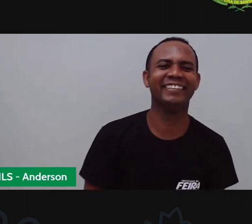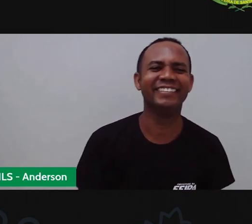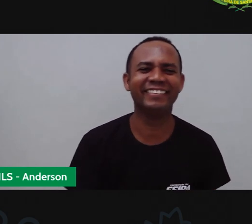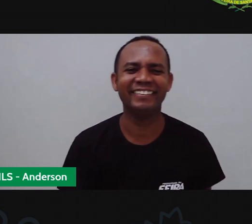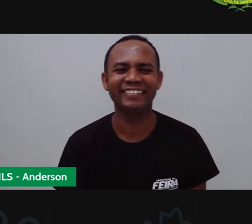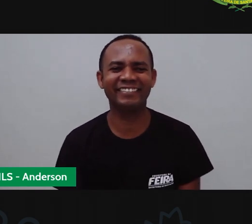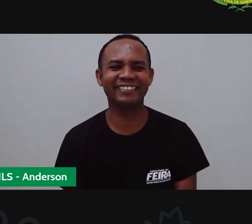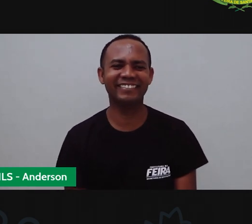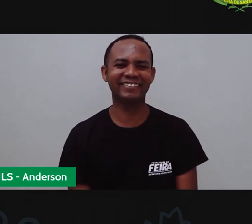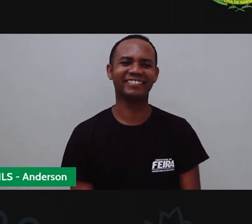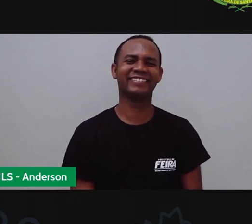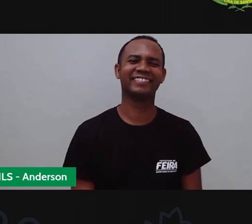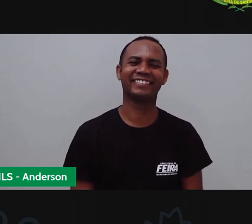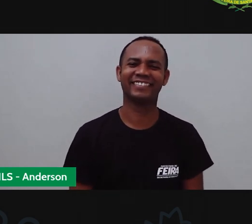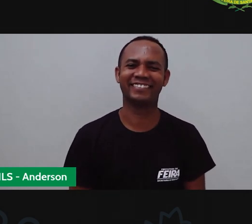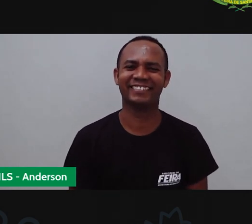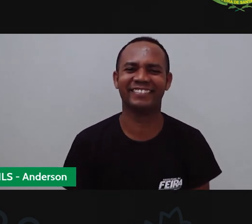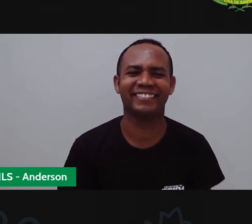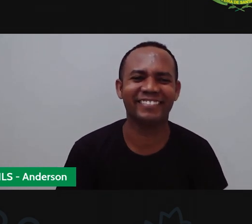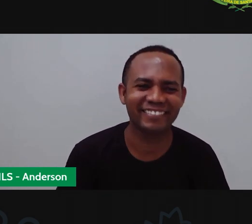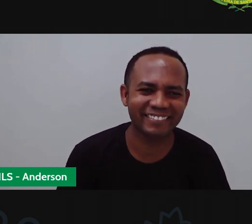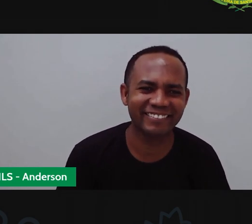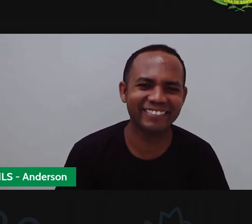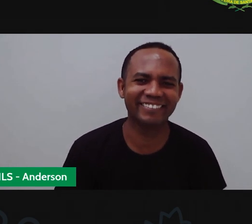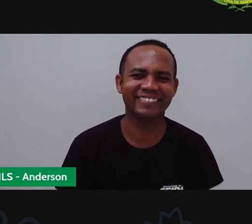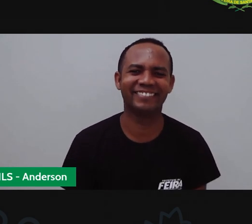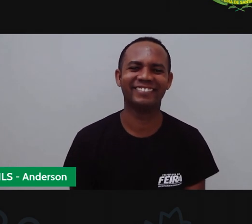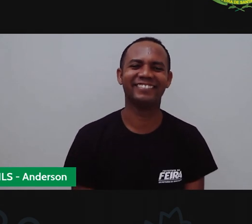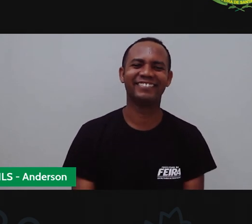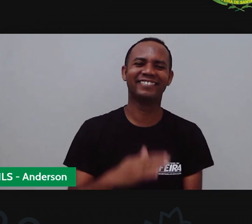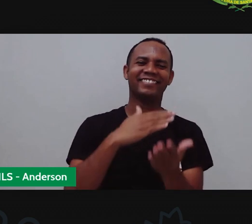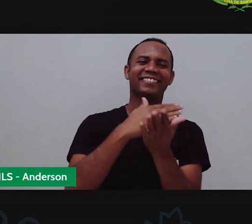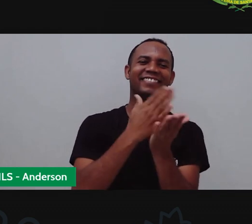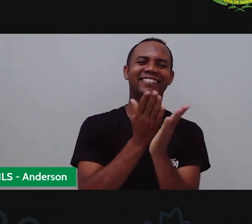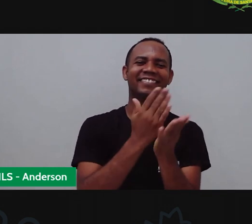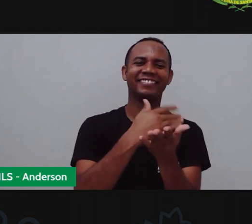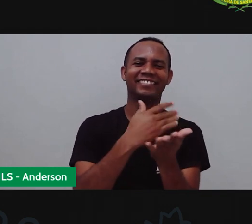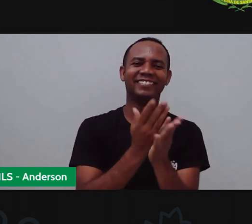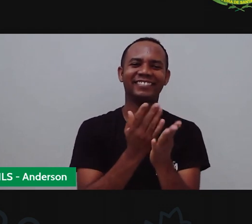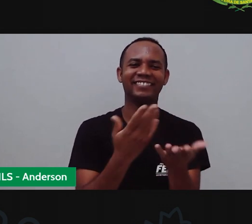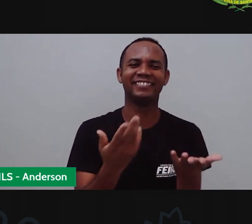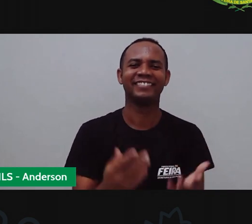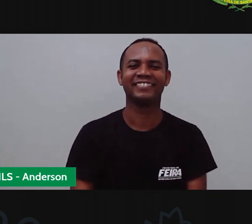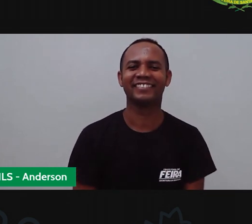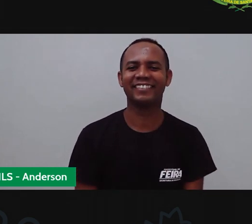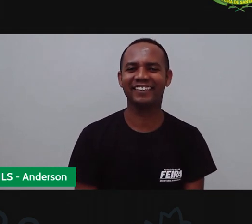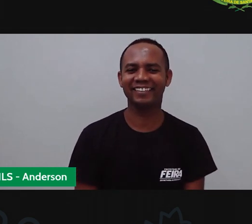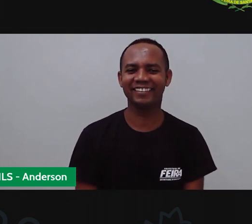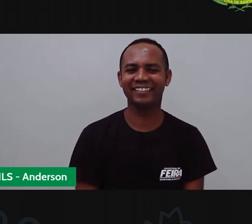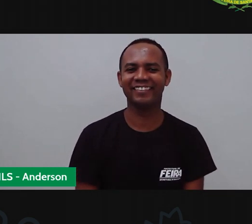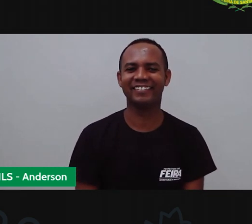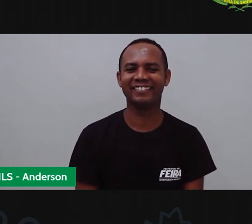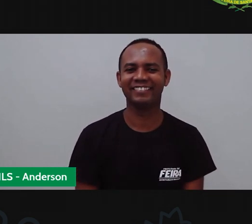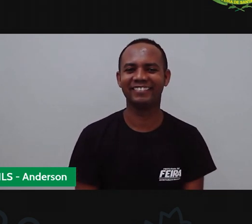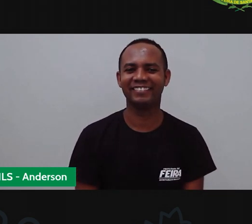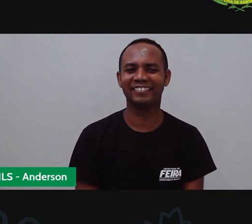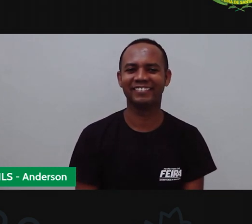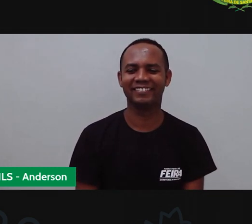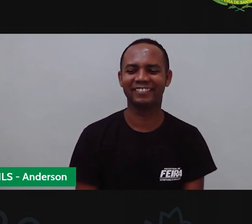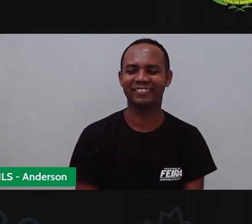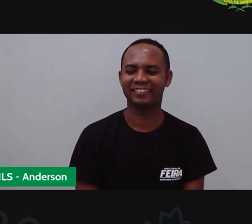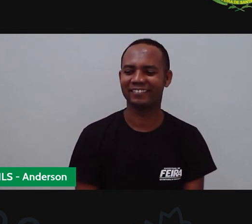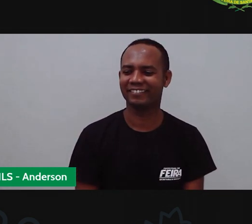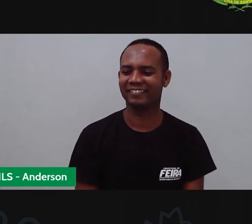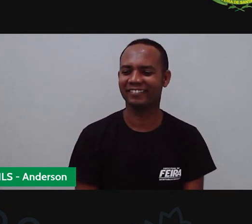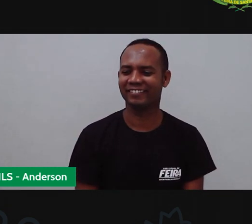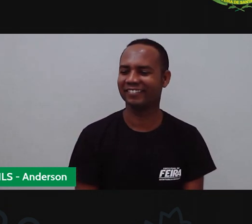Era um bolo. Ah, filha! Eu nunca pensei que vocês iam me dar um bolo pra amassar. Limpa a mãozinha.